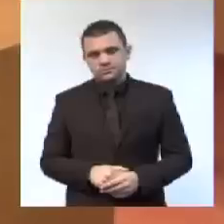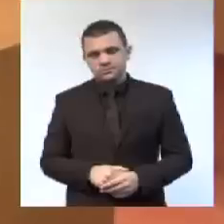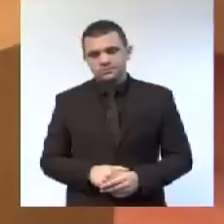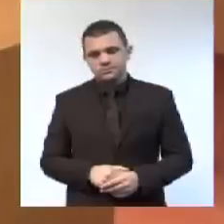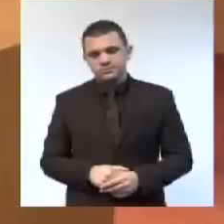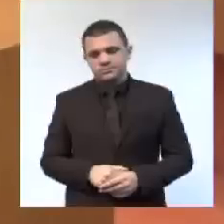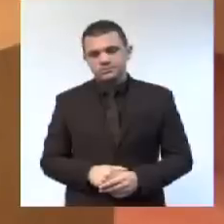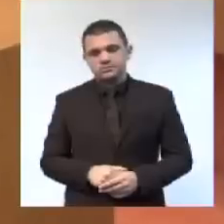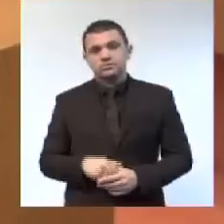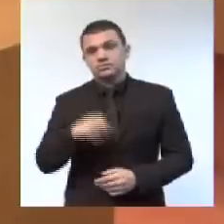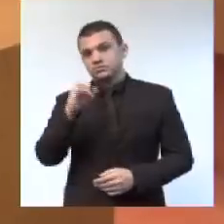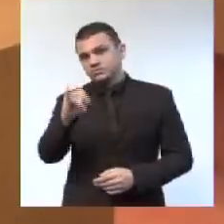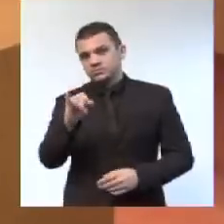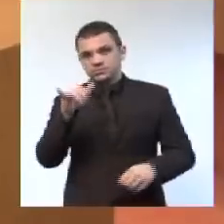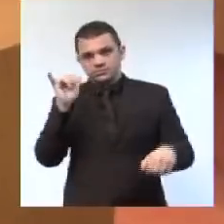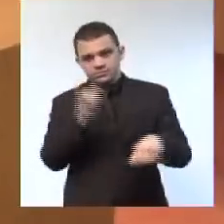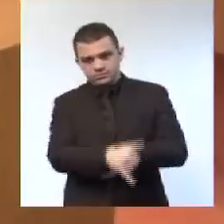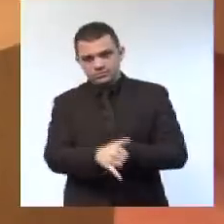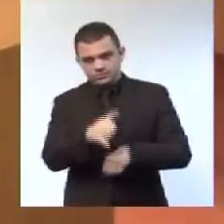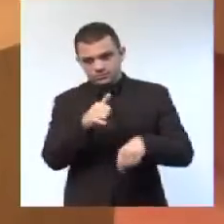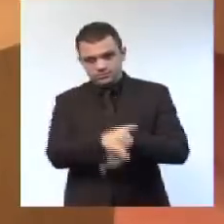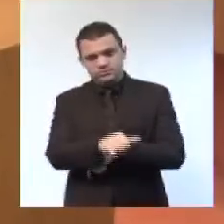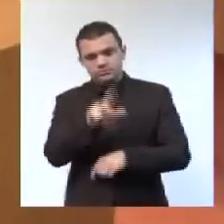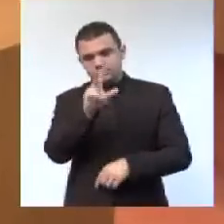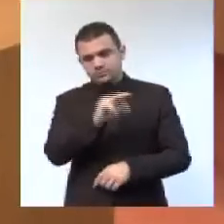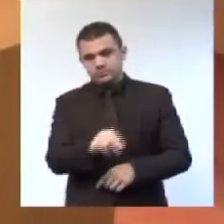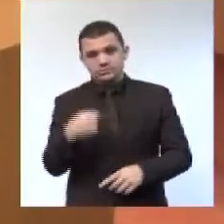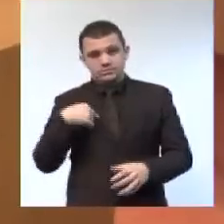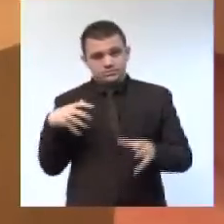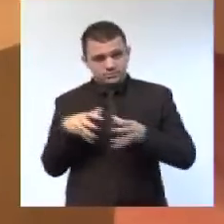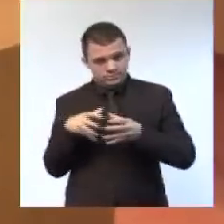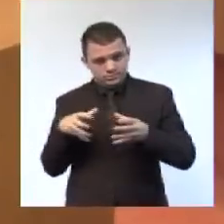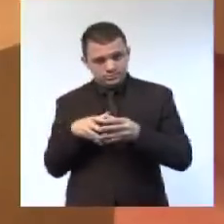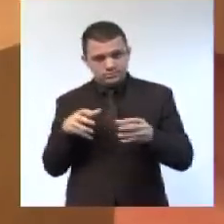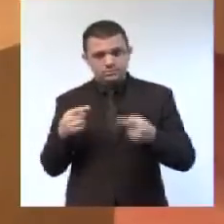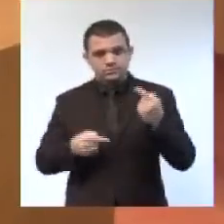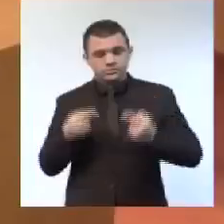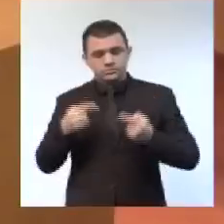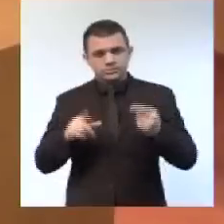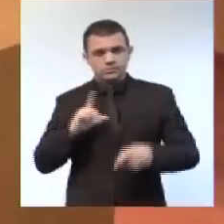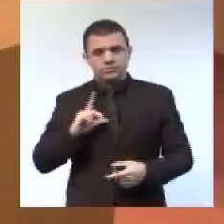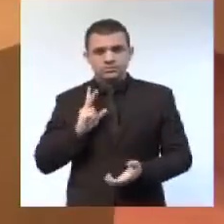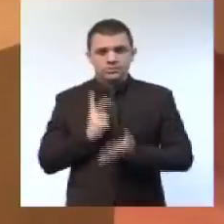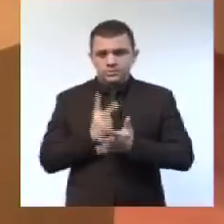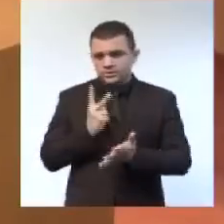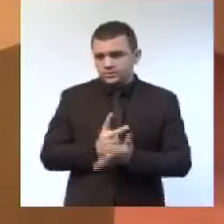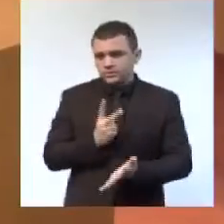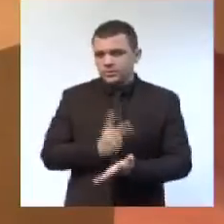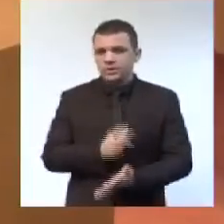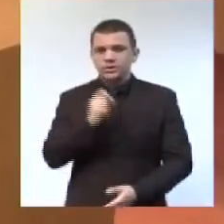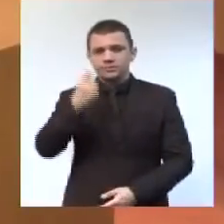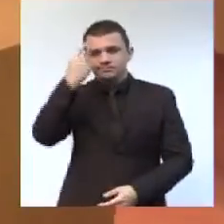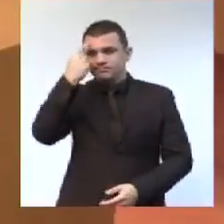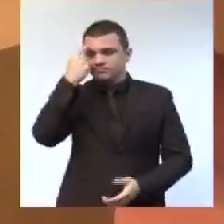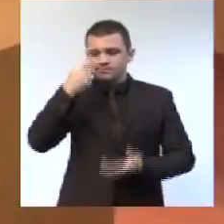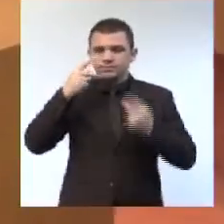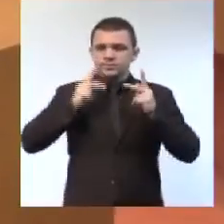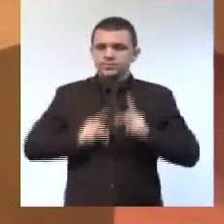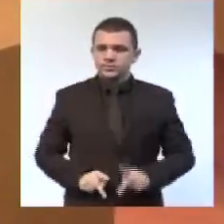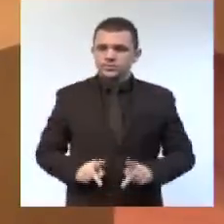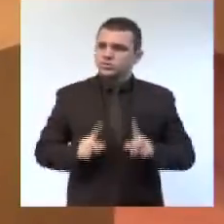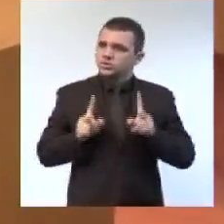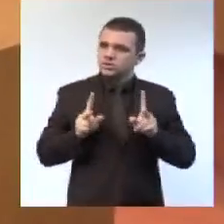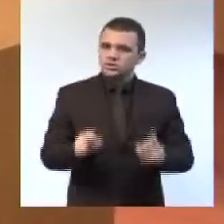De traidor, o meu grupo político, governadora, eu continuo com a minha mesma posição.